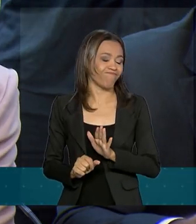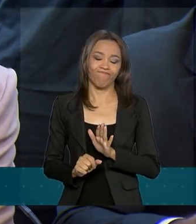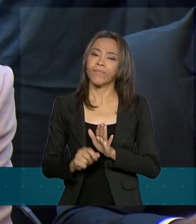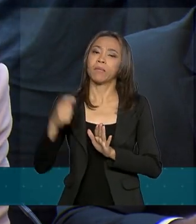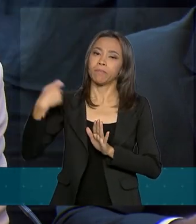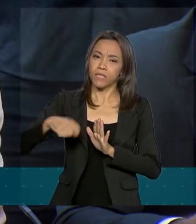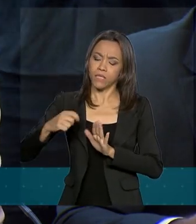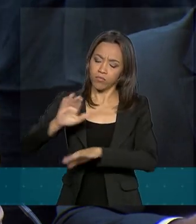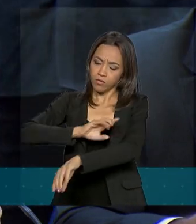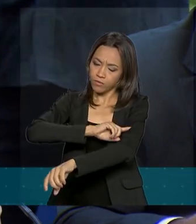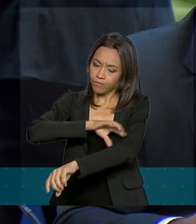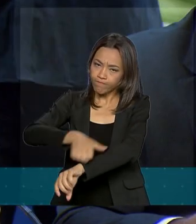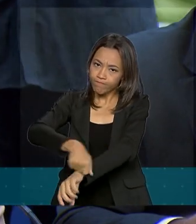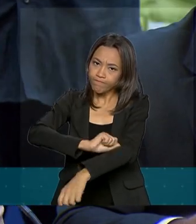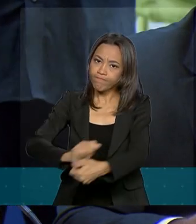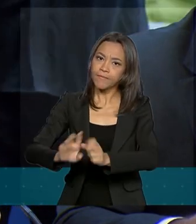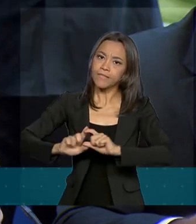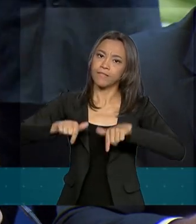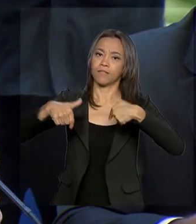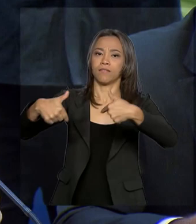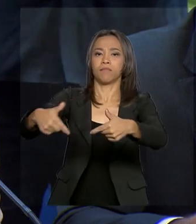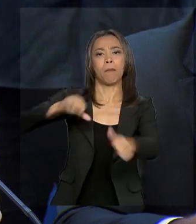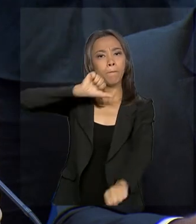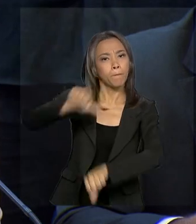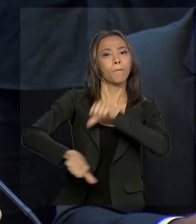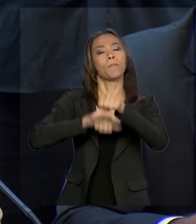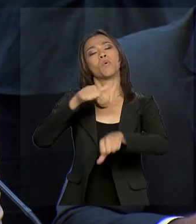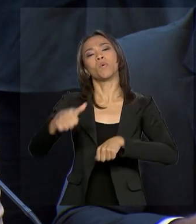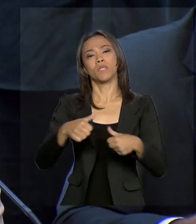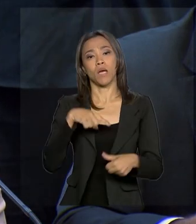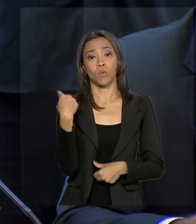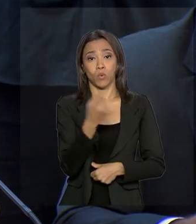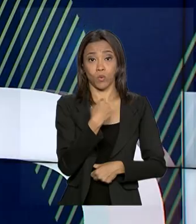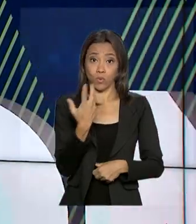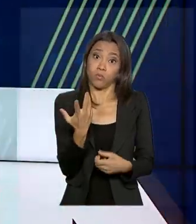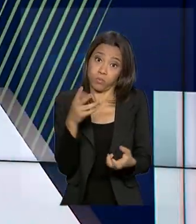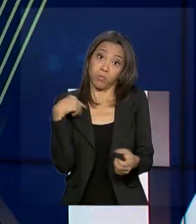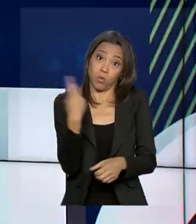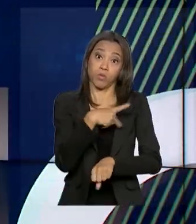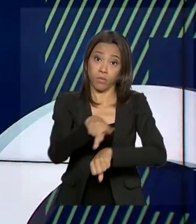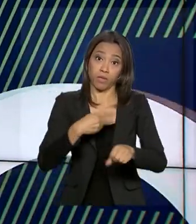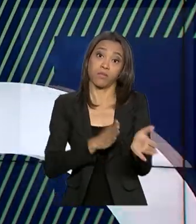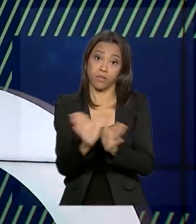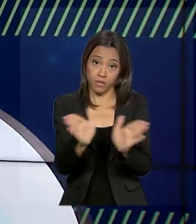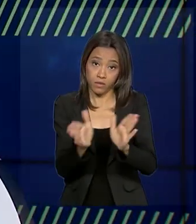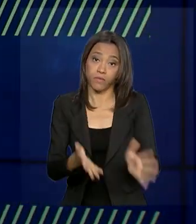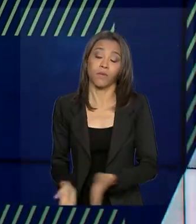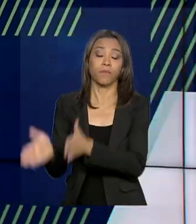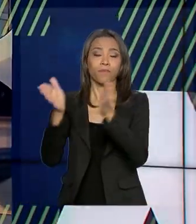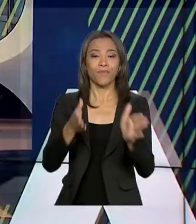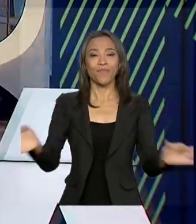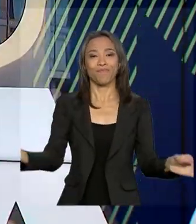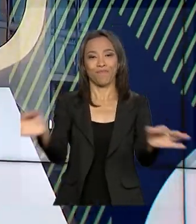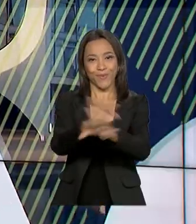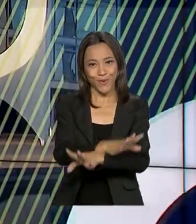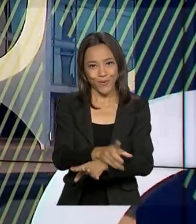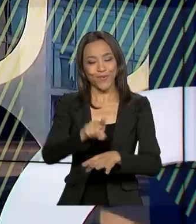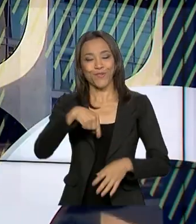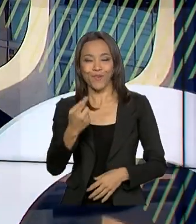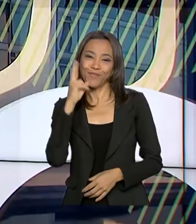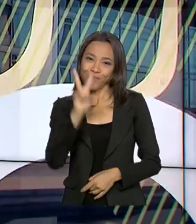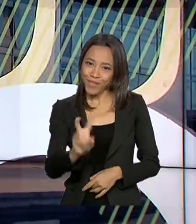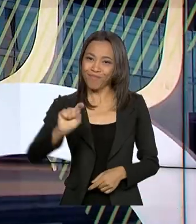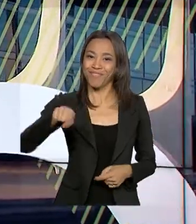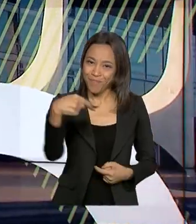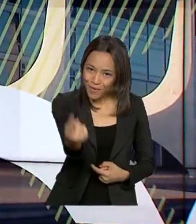ações verdadeiramente transformadoras para tornar o nosso país mais acessível. O governo agora fica por aqui. Nos vemos